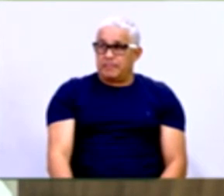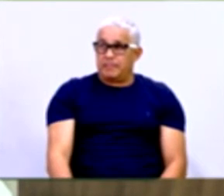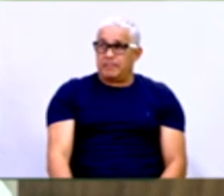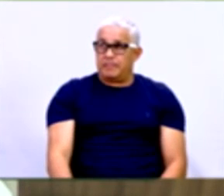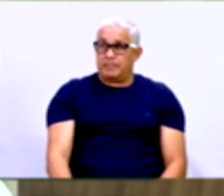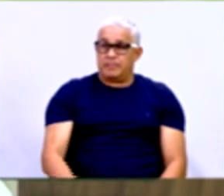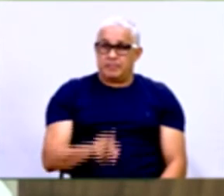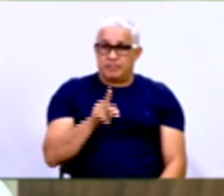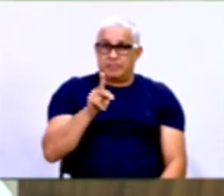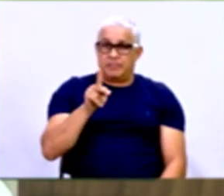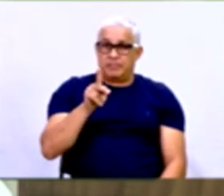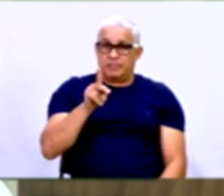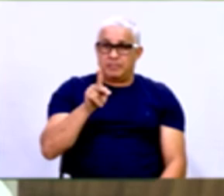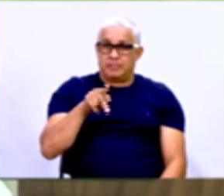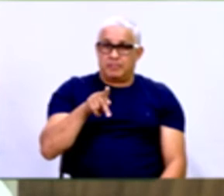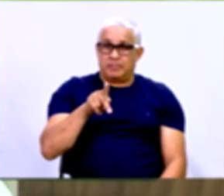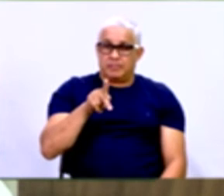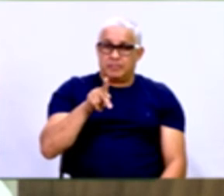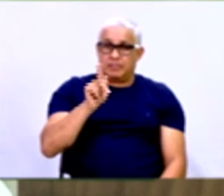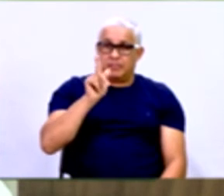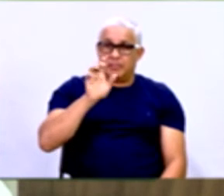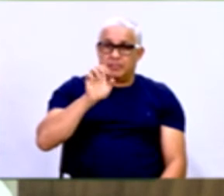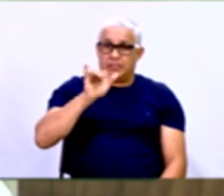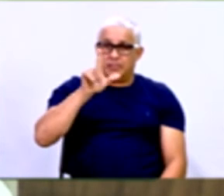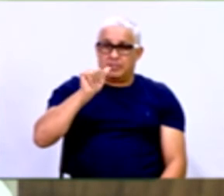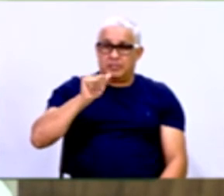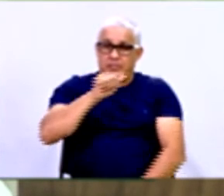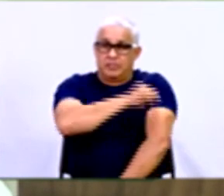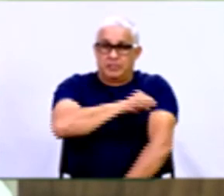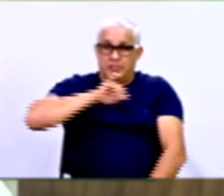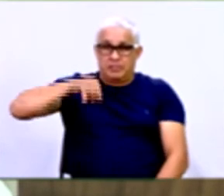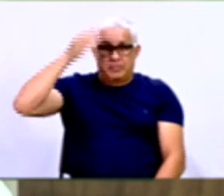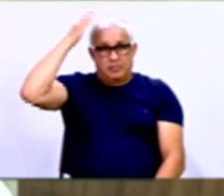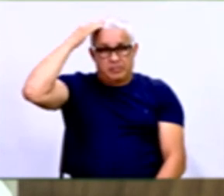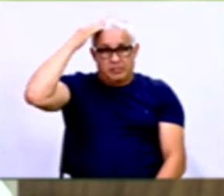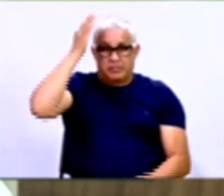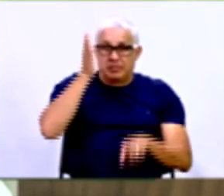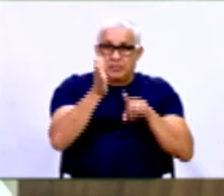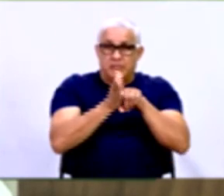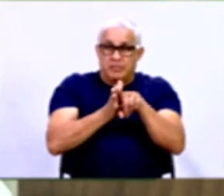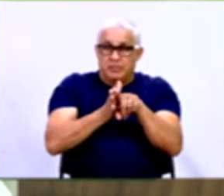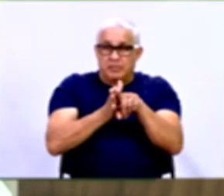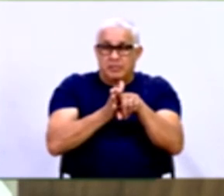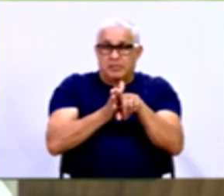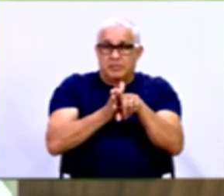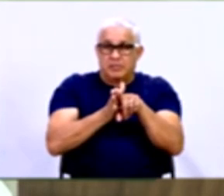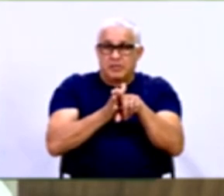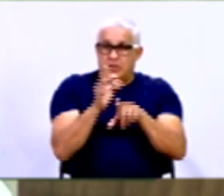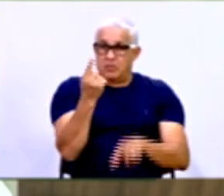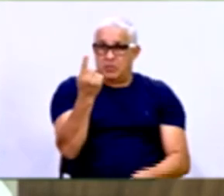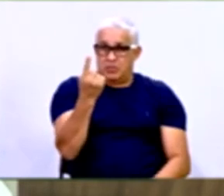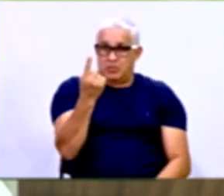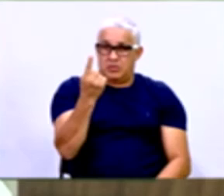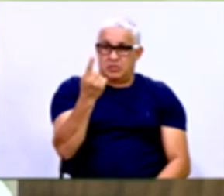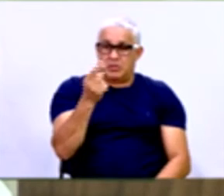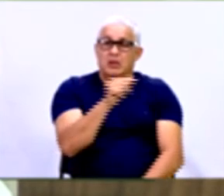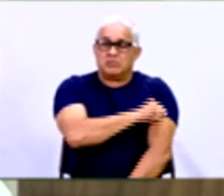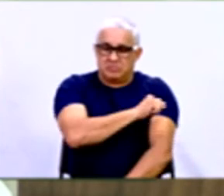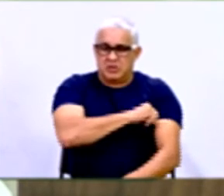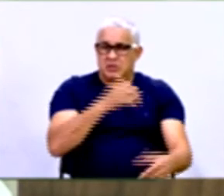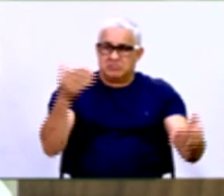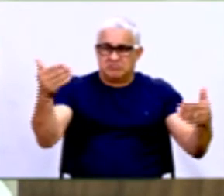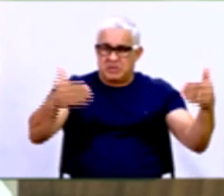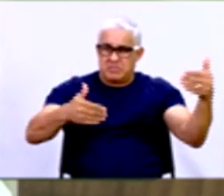A Keila, aluna de Paraná, também respondeu a questão 1. Temos aqui bastante participações, os alunos estão mandando